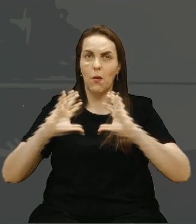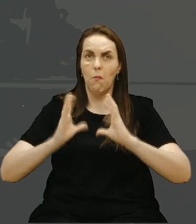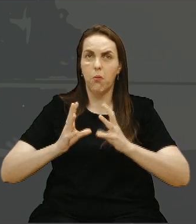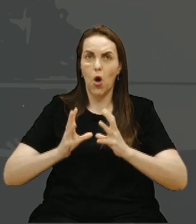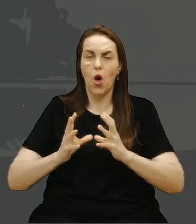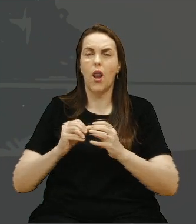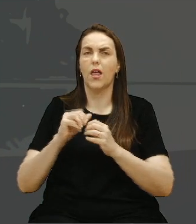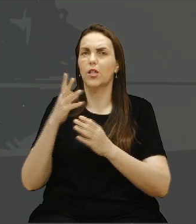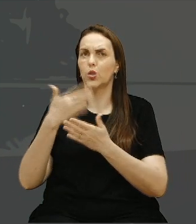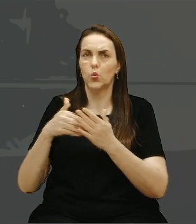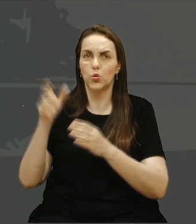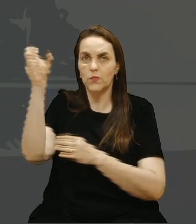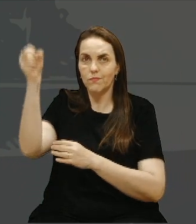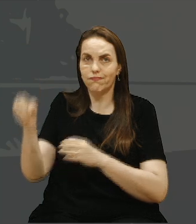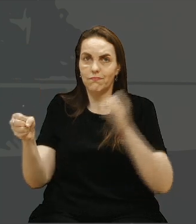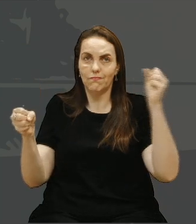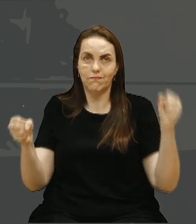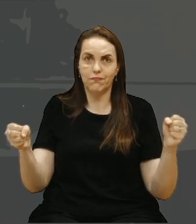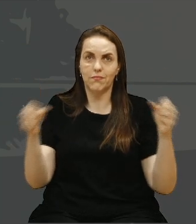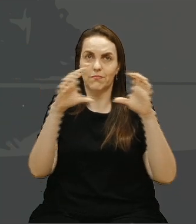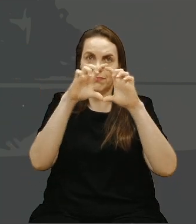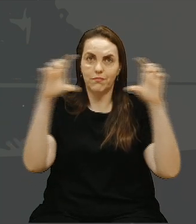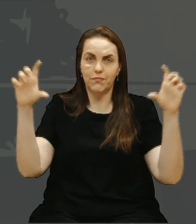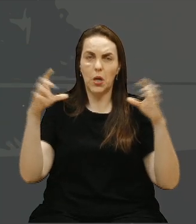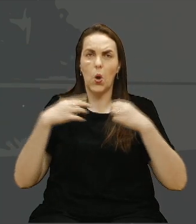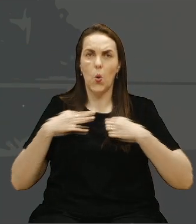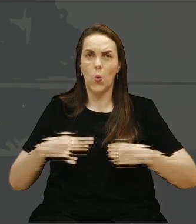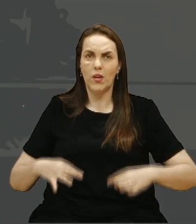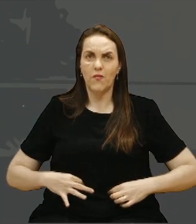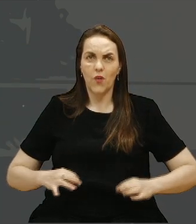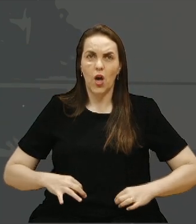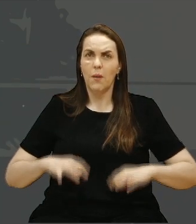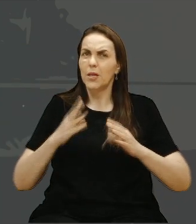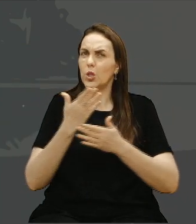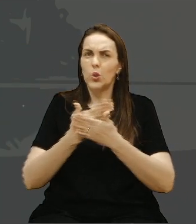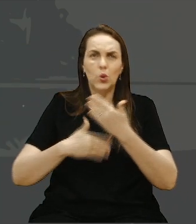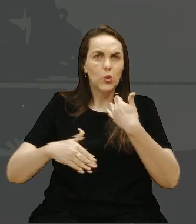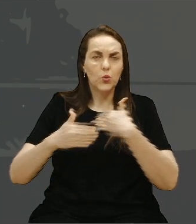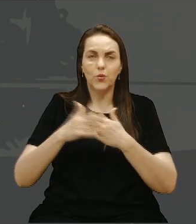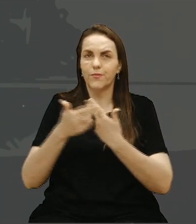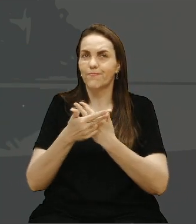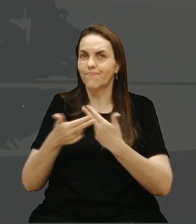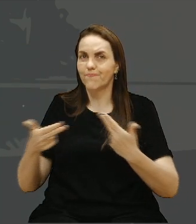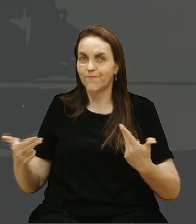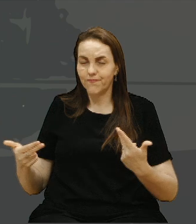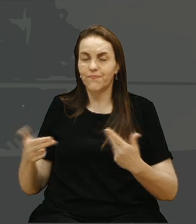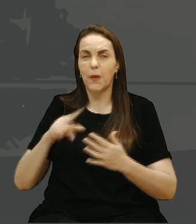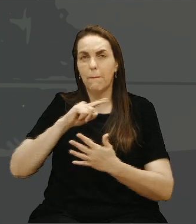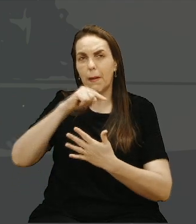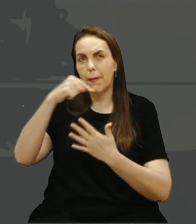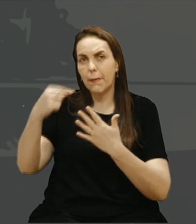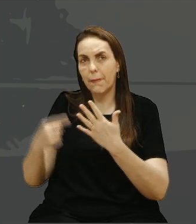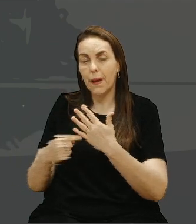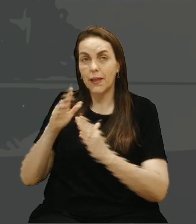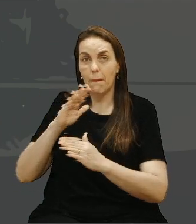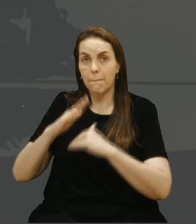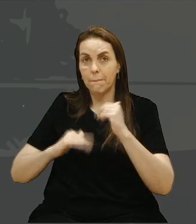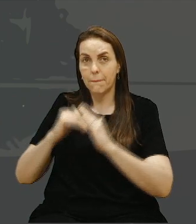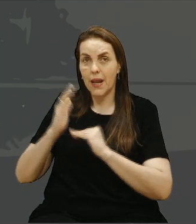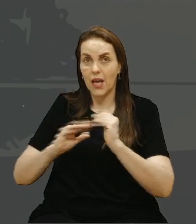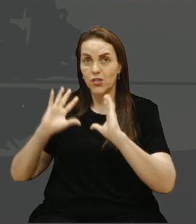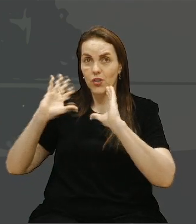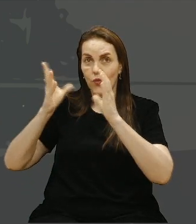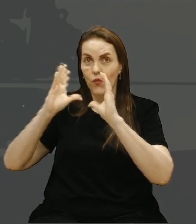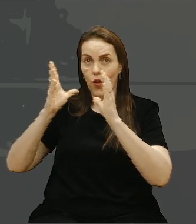o poste, né, onde é colocado a rede, os uniformes, enfim, todos os itens ali da prática esportiva,